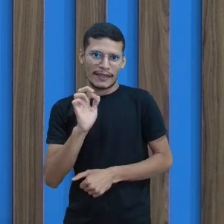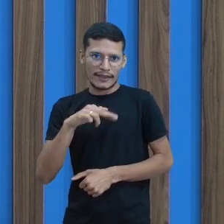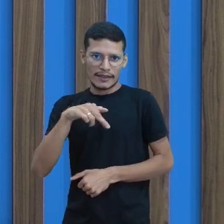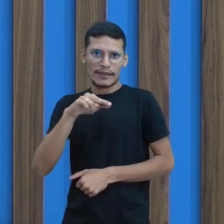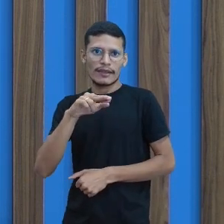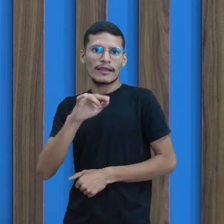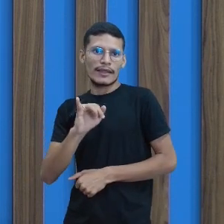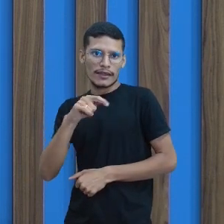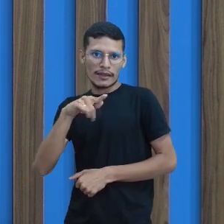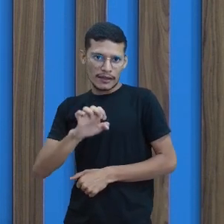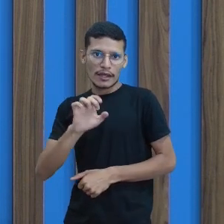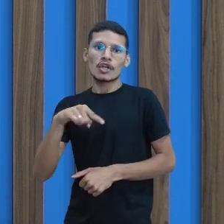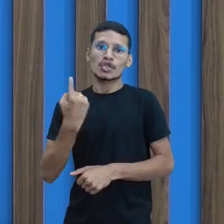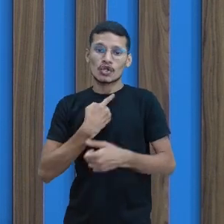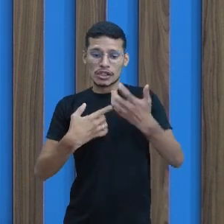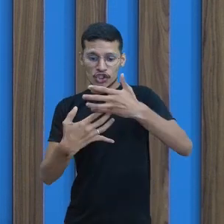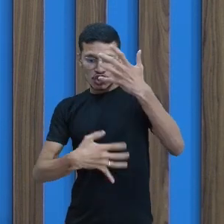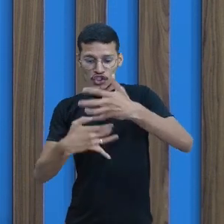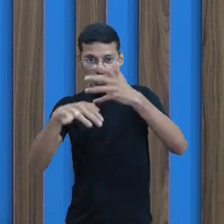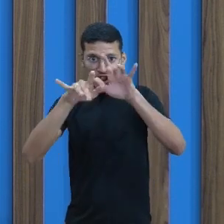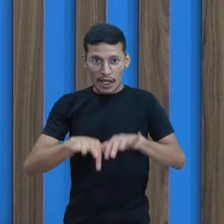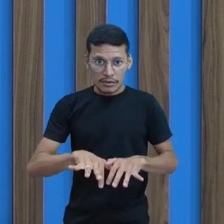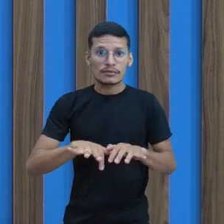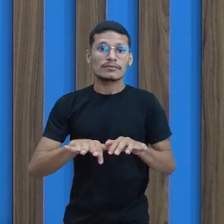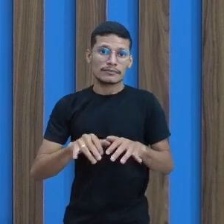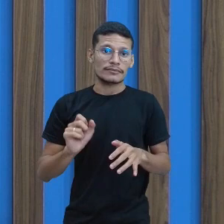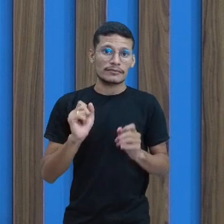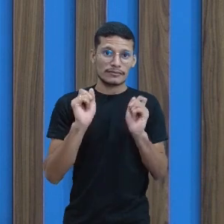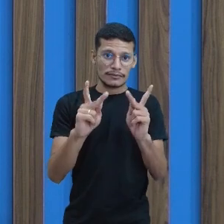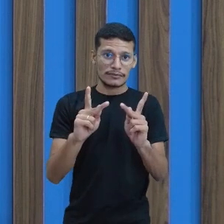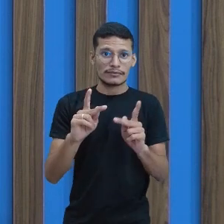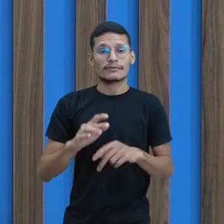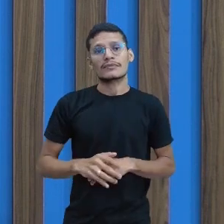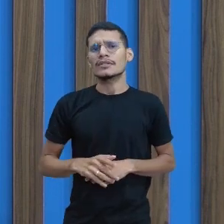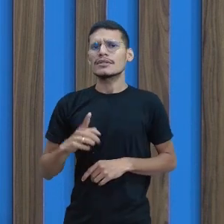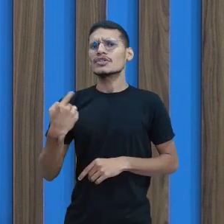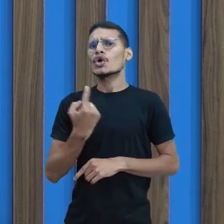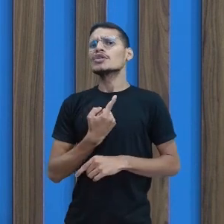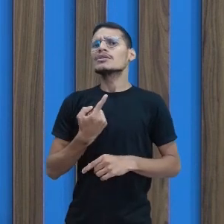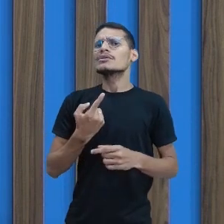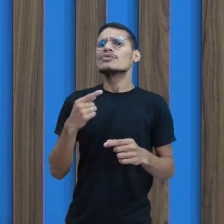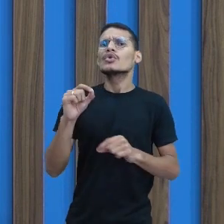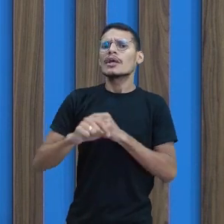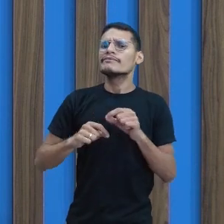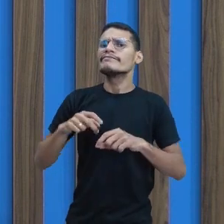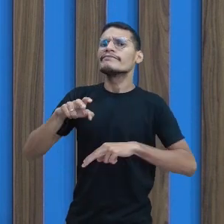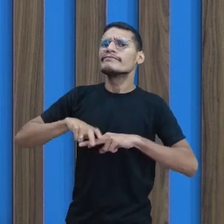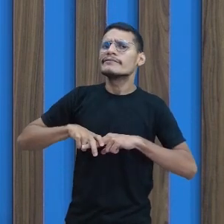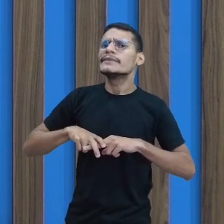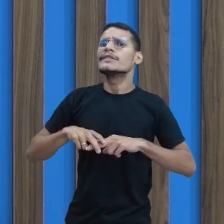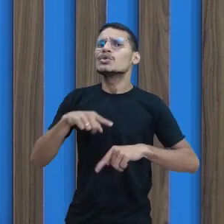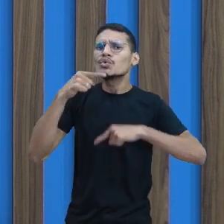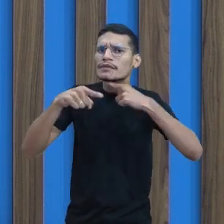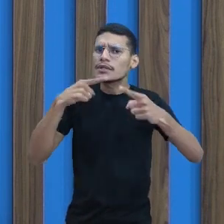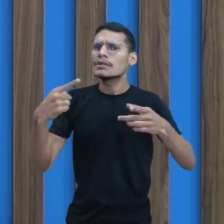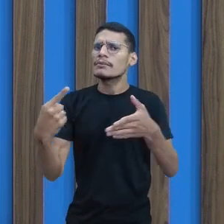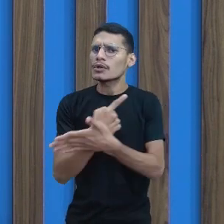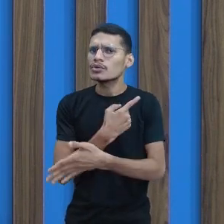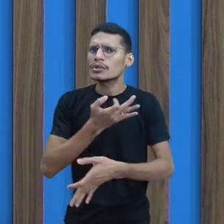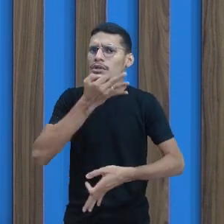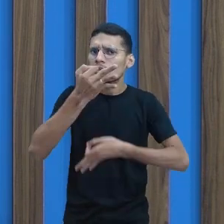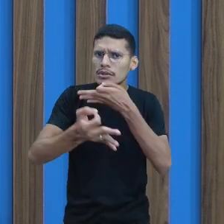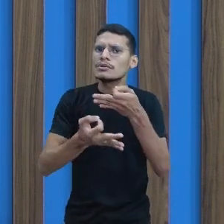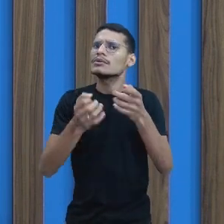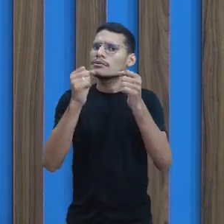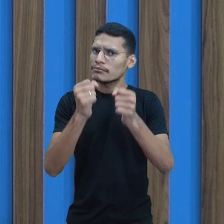estamos aqui acompanhando o chat. A gente está aqui. Qualquer dúvida, qualquer pergunta, qualquer